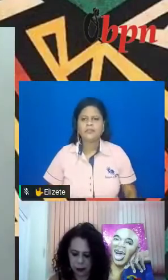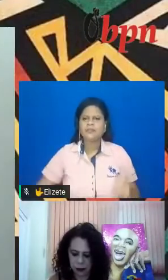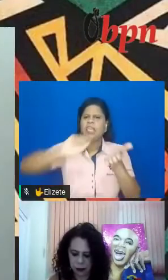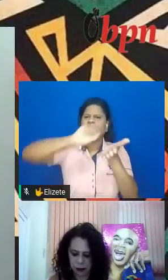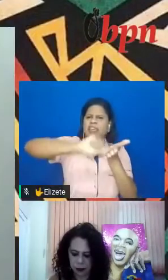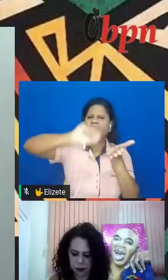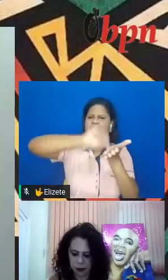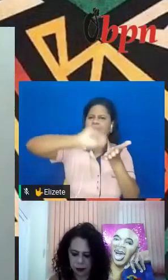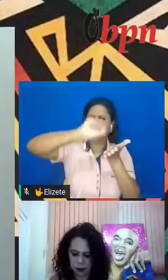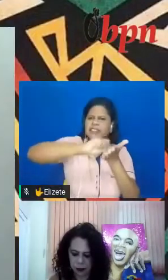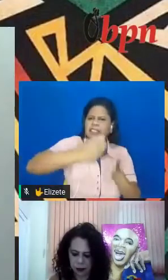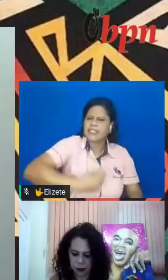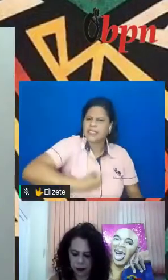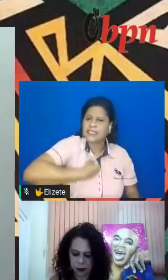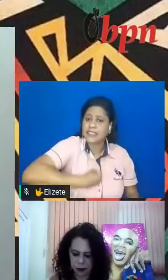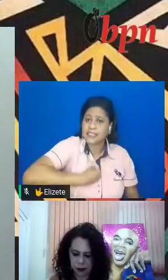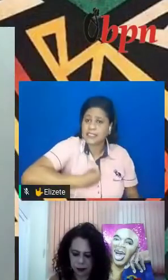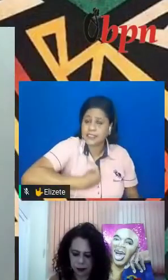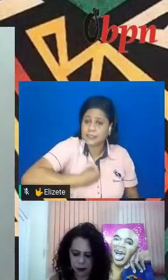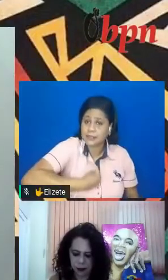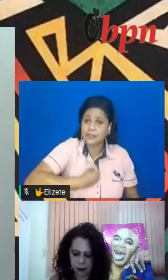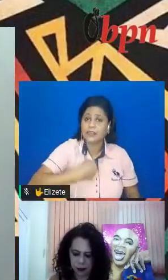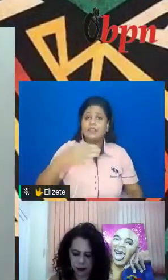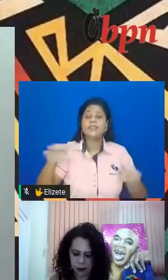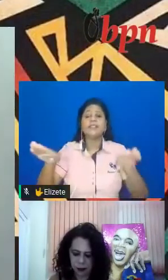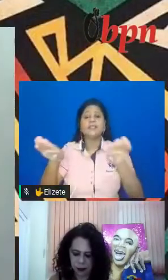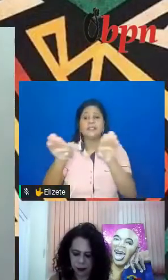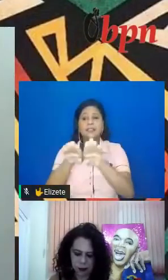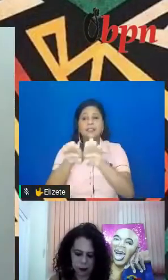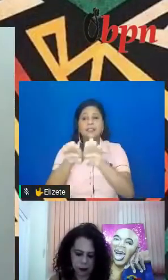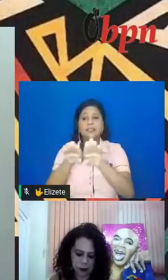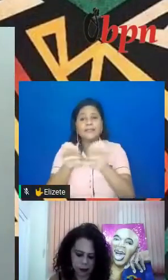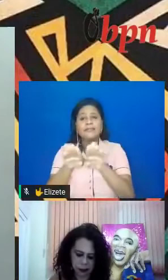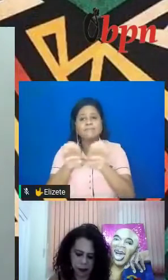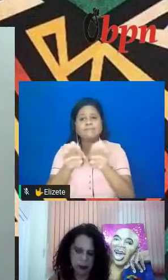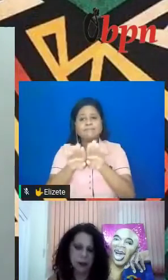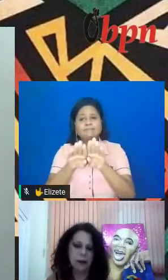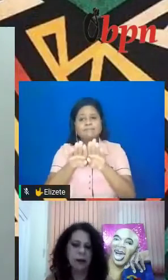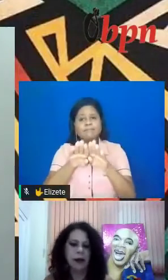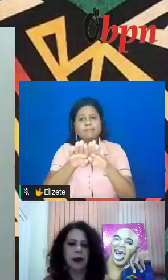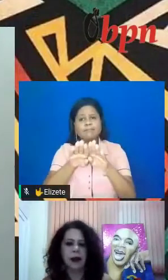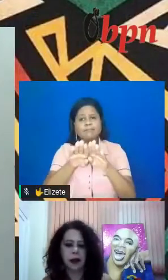nossa escrevivência também, ela traz